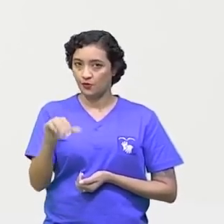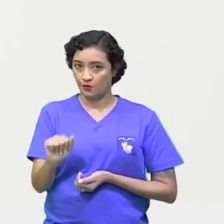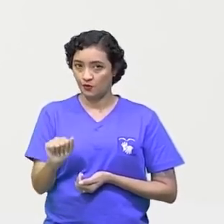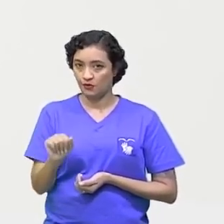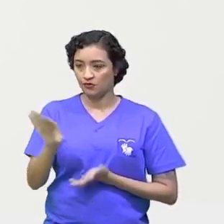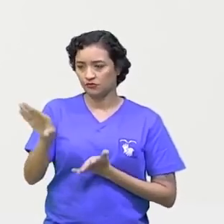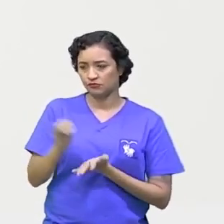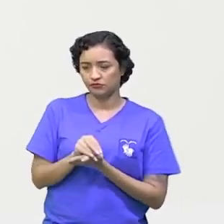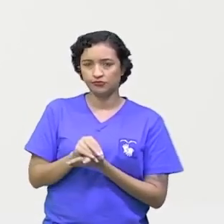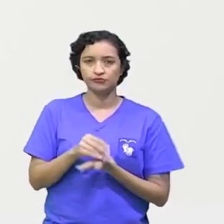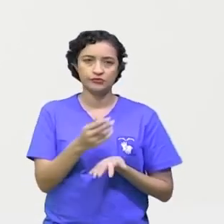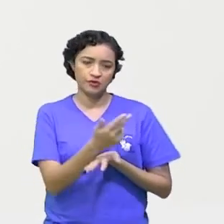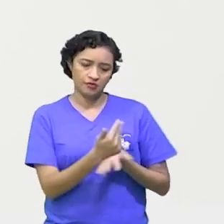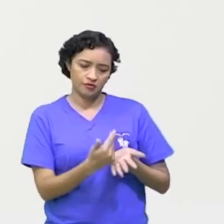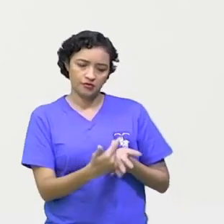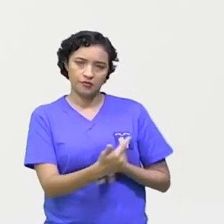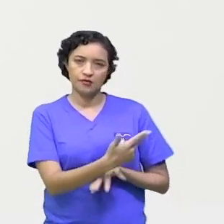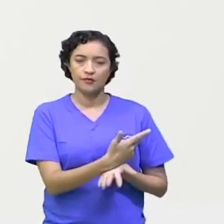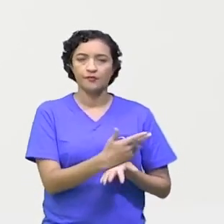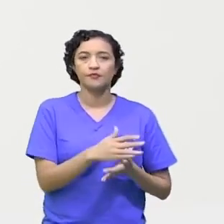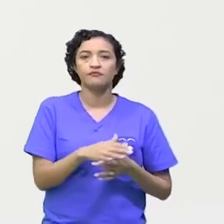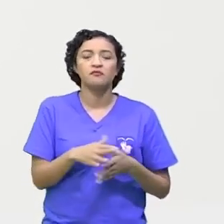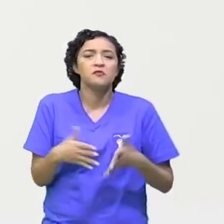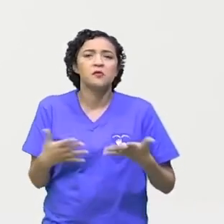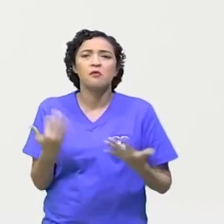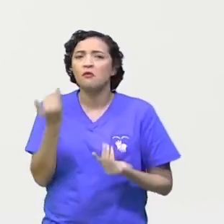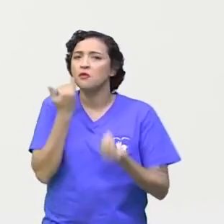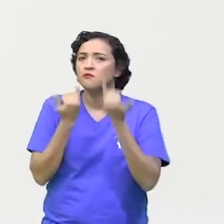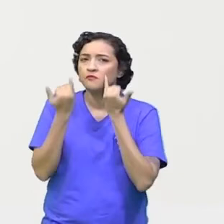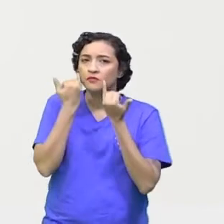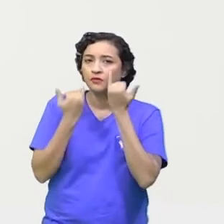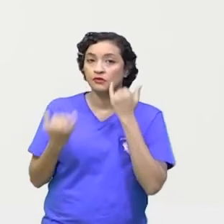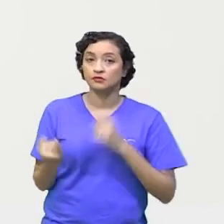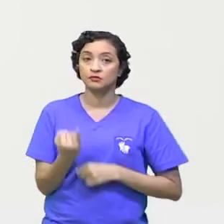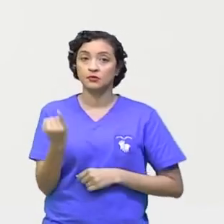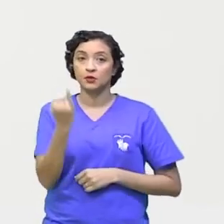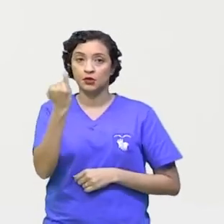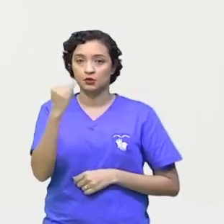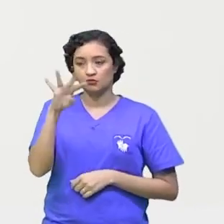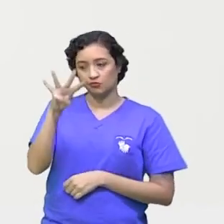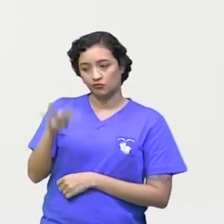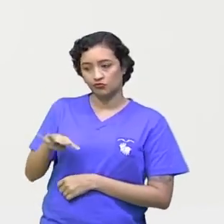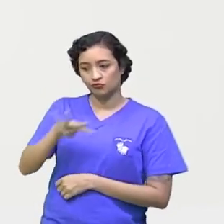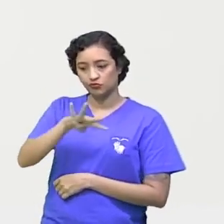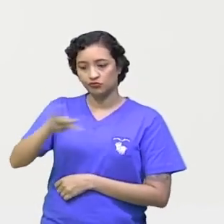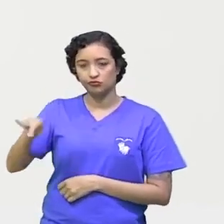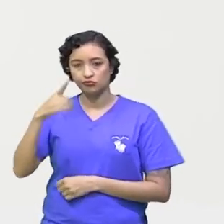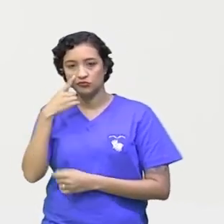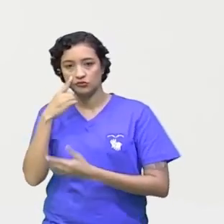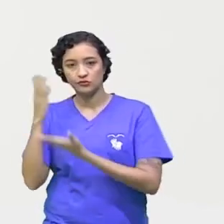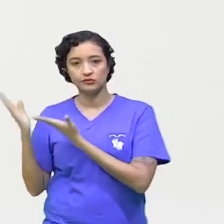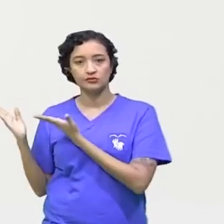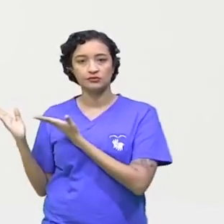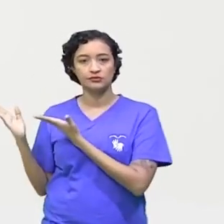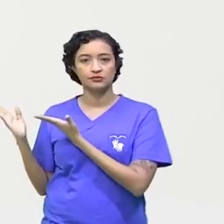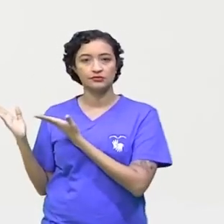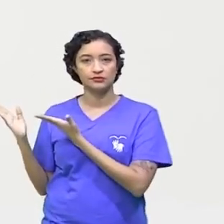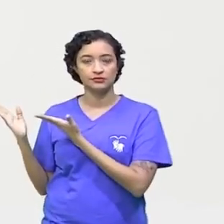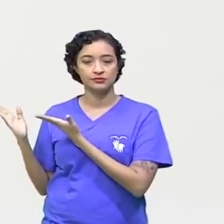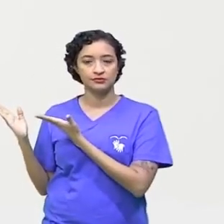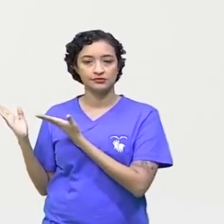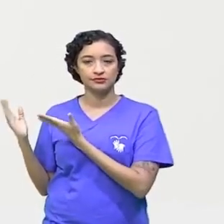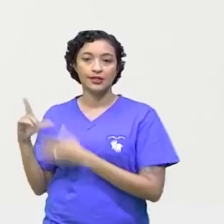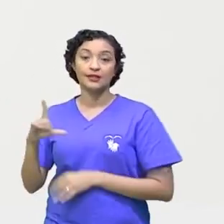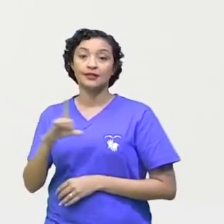amarelo. O que nós temos de informação importante aqui nesse papel milimetrado? Que ele é formado por quadrados,